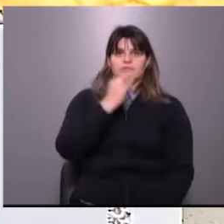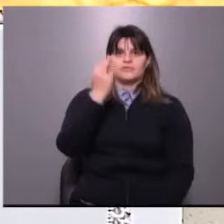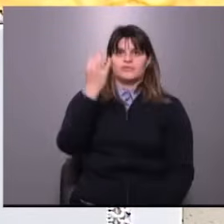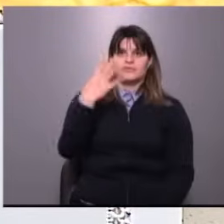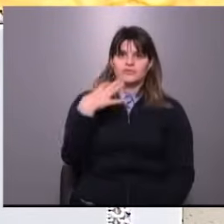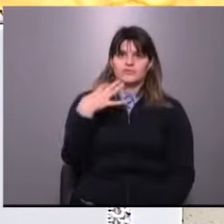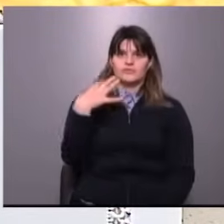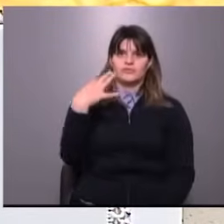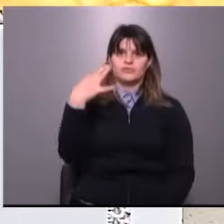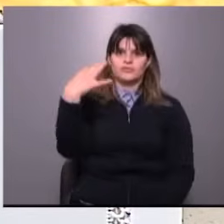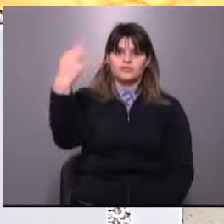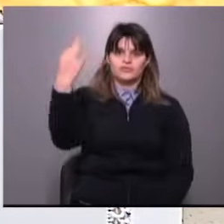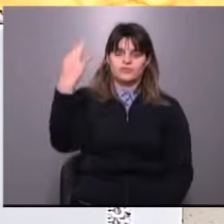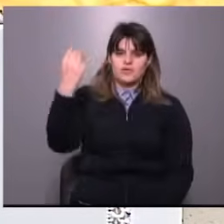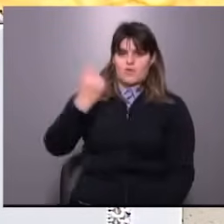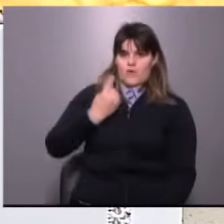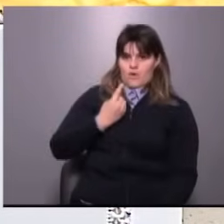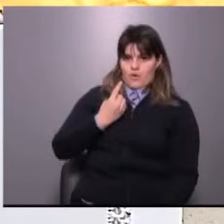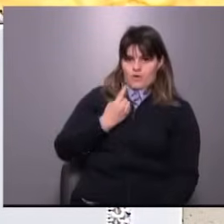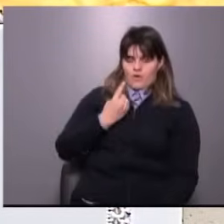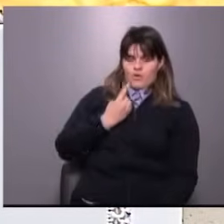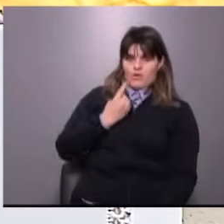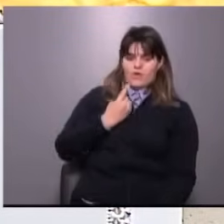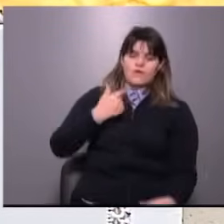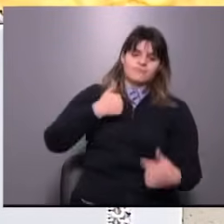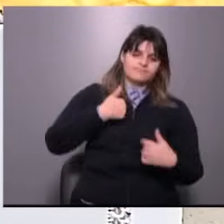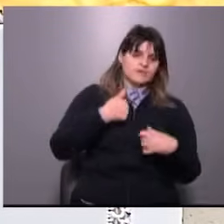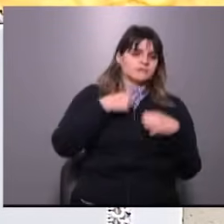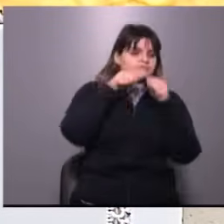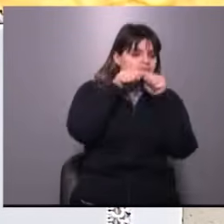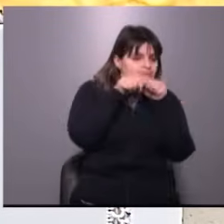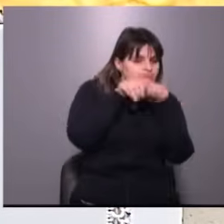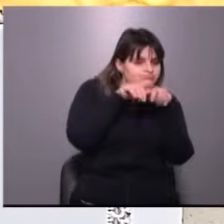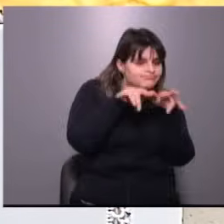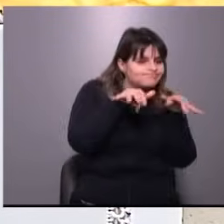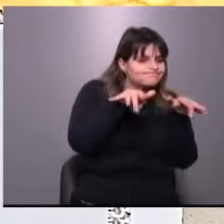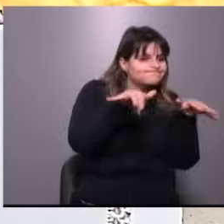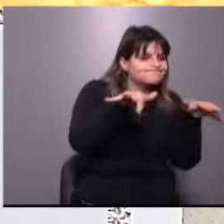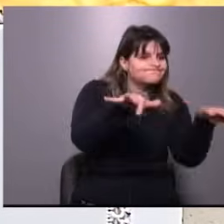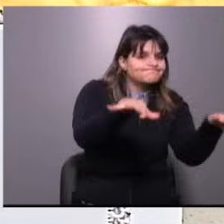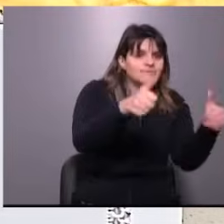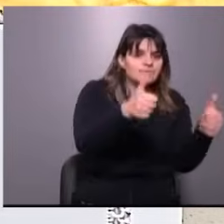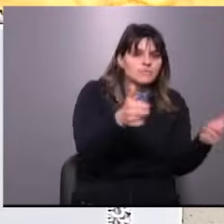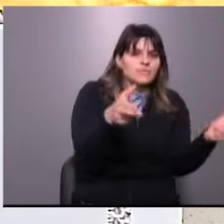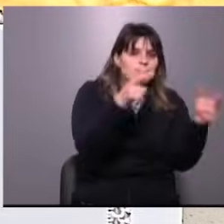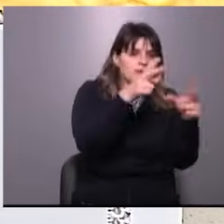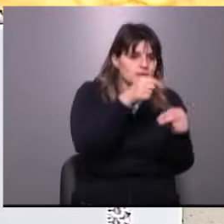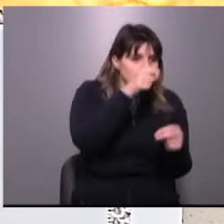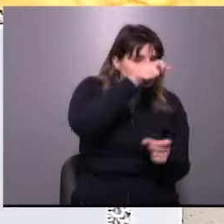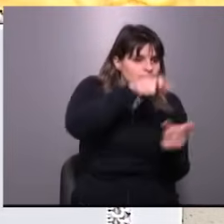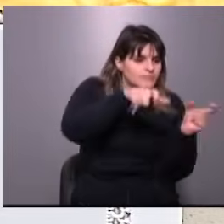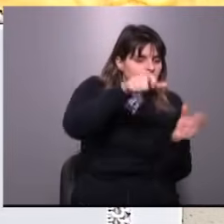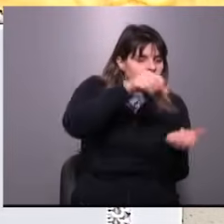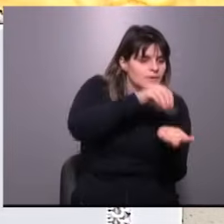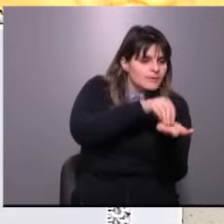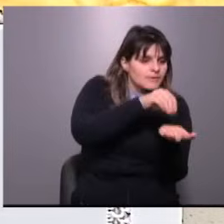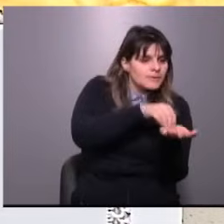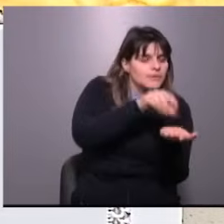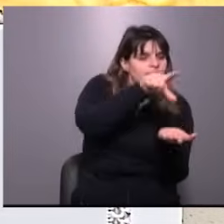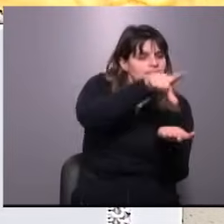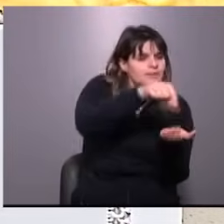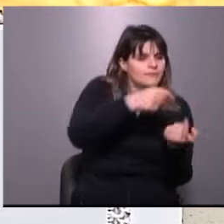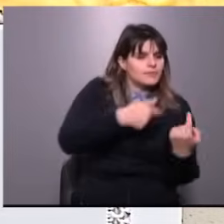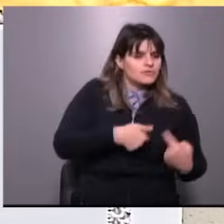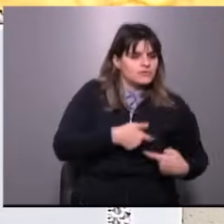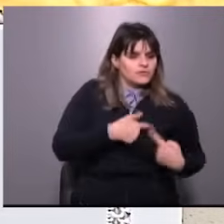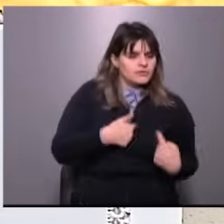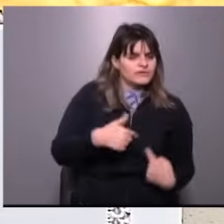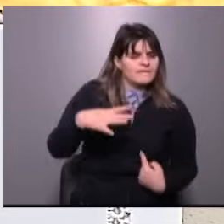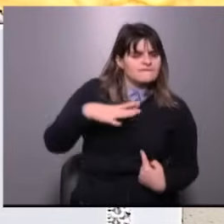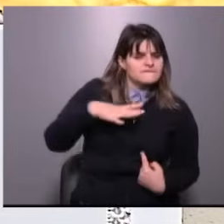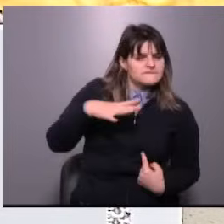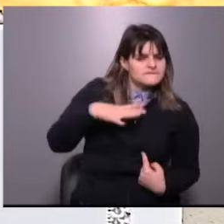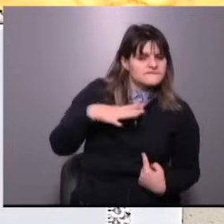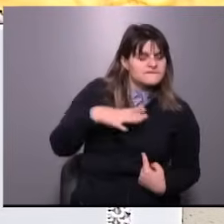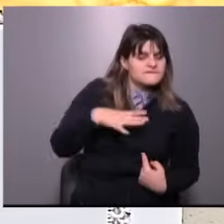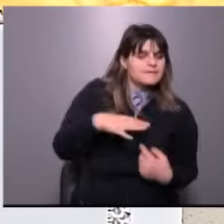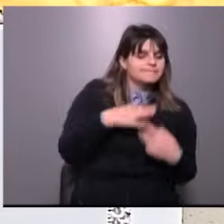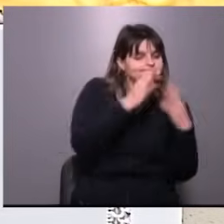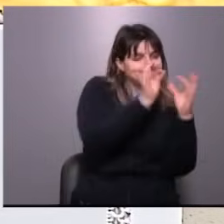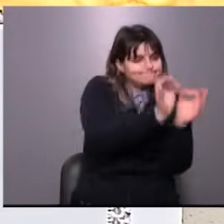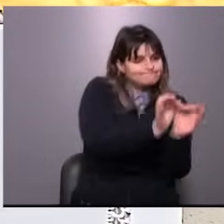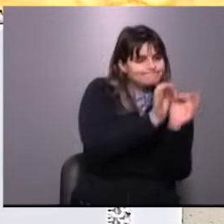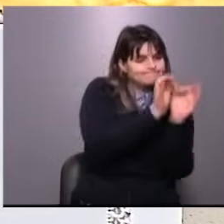porque o Senhor me ungiu e me enviou anunciar a boa nova aos pobres, a curar os